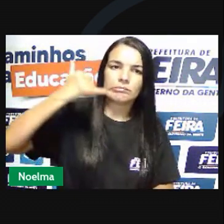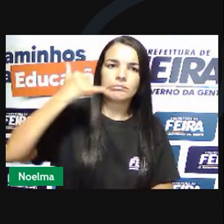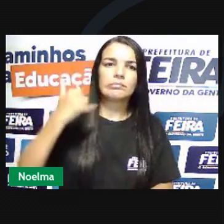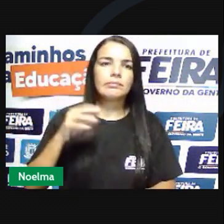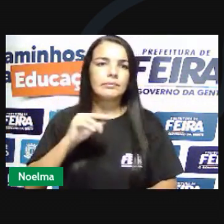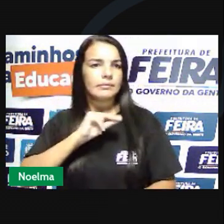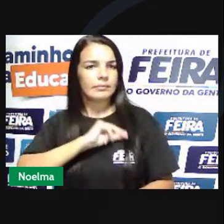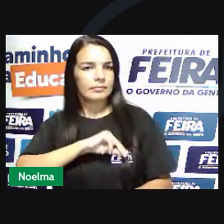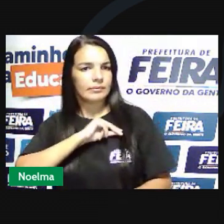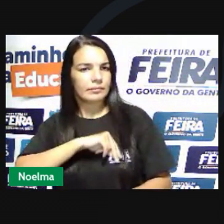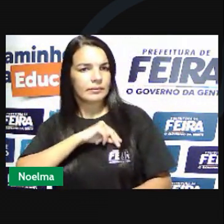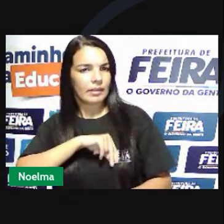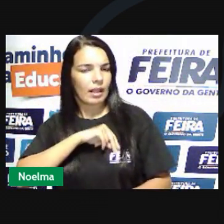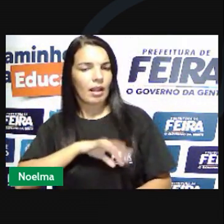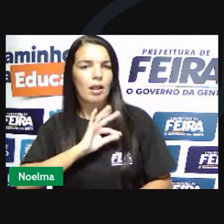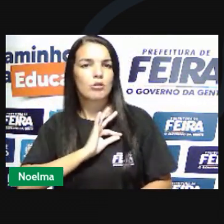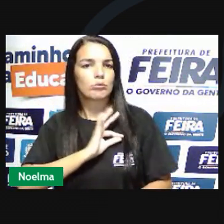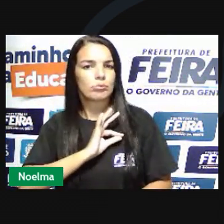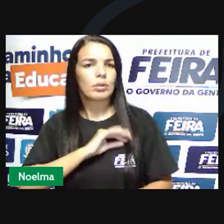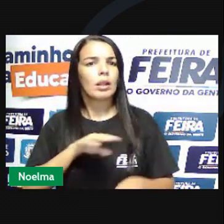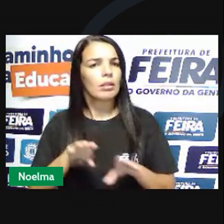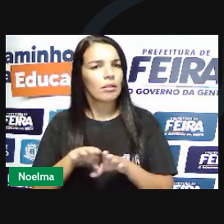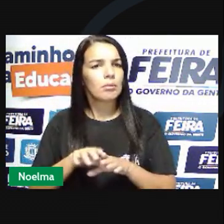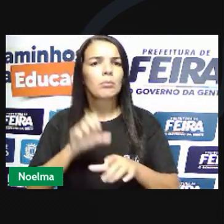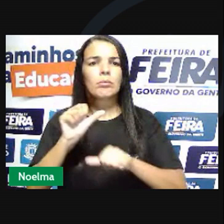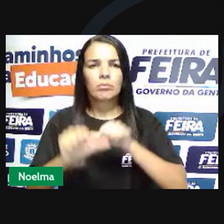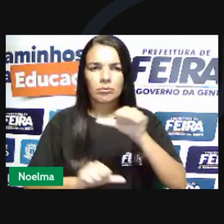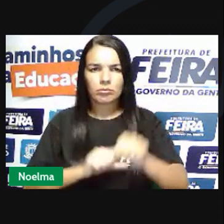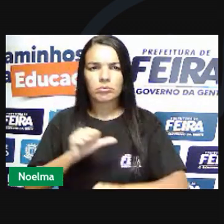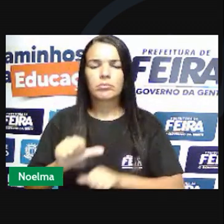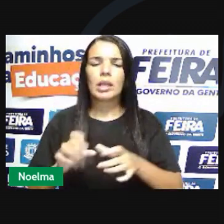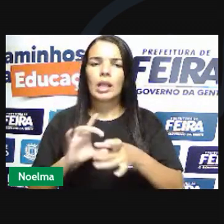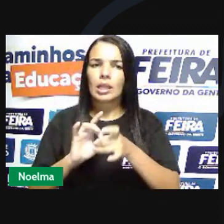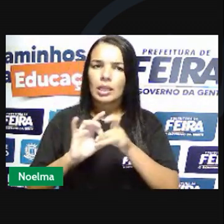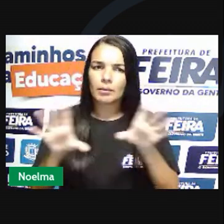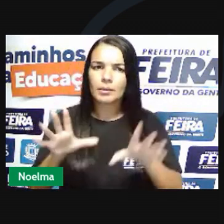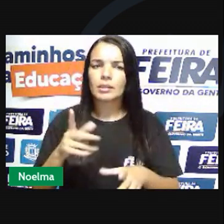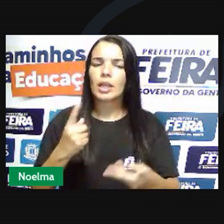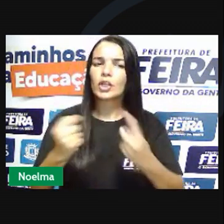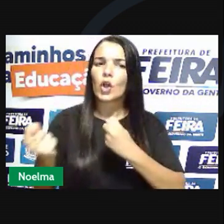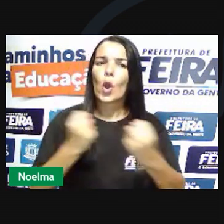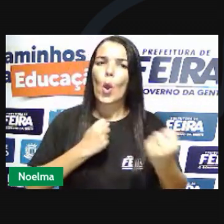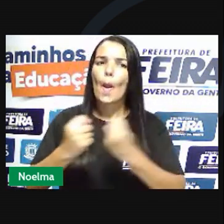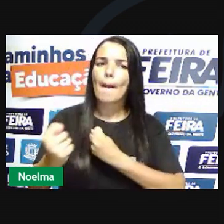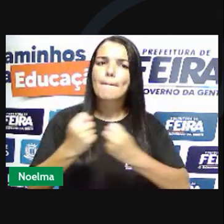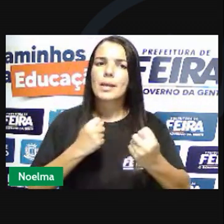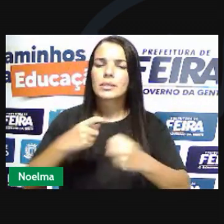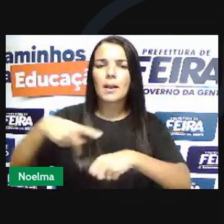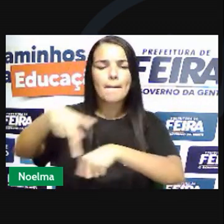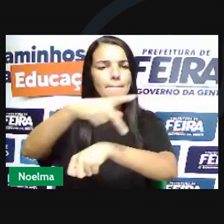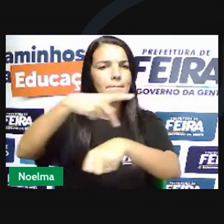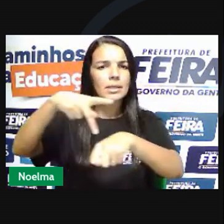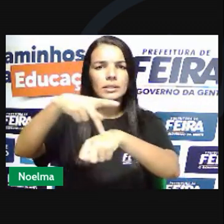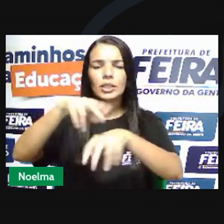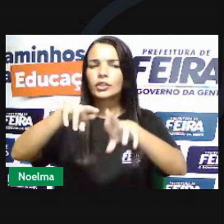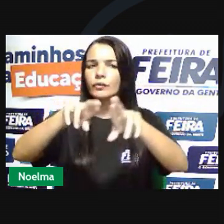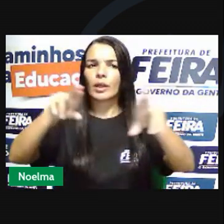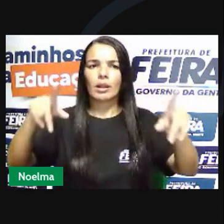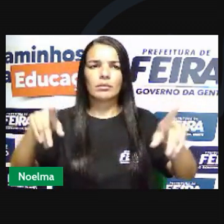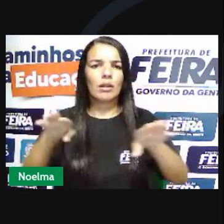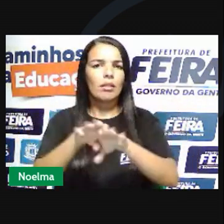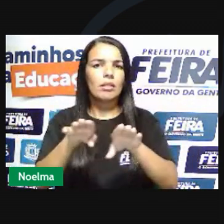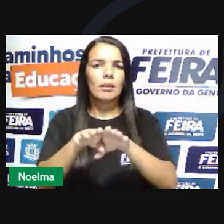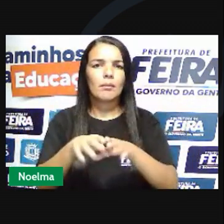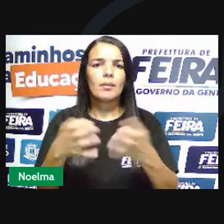dos soldados, até reformas mais gerais, como a liberdade de comércio com outros países. Eles também